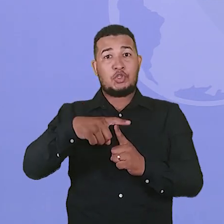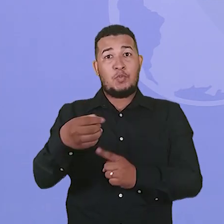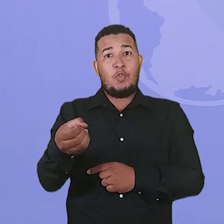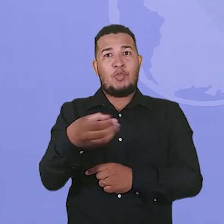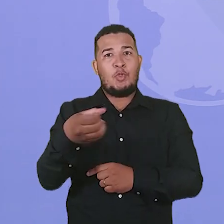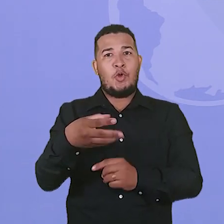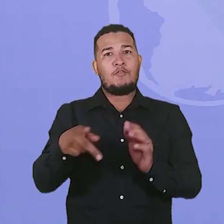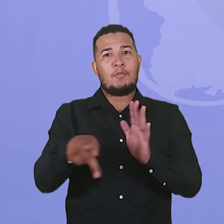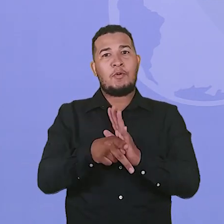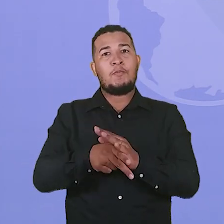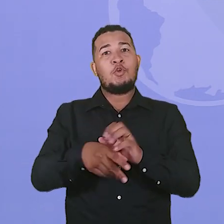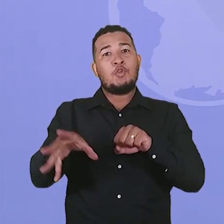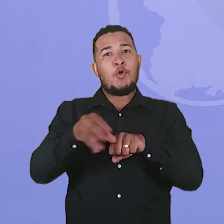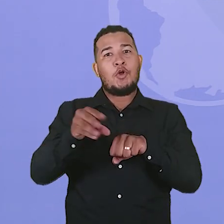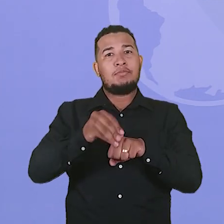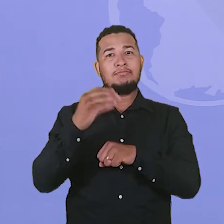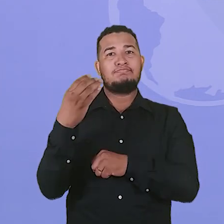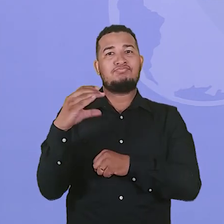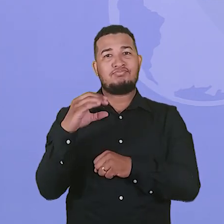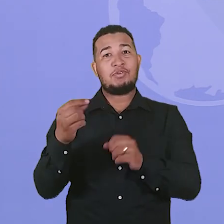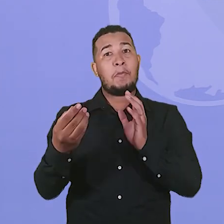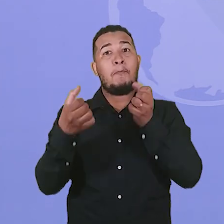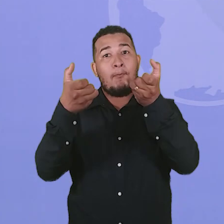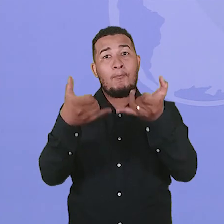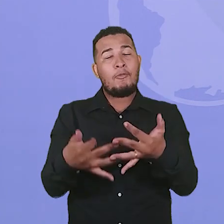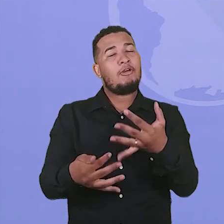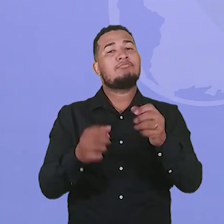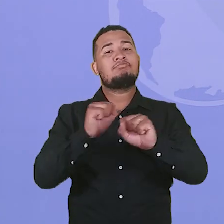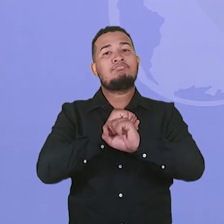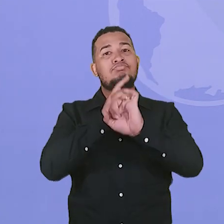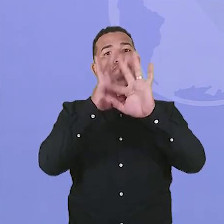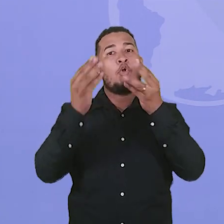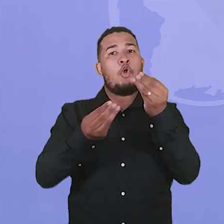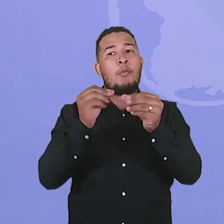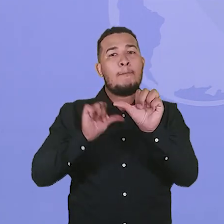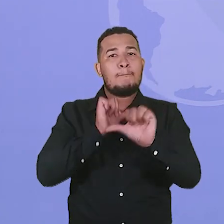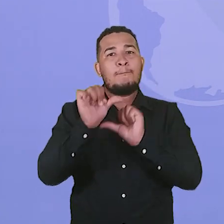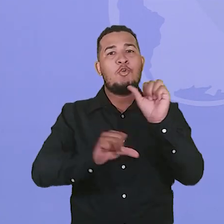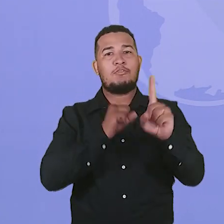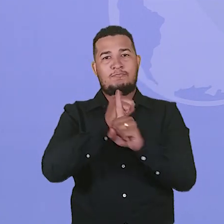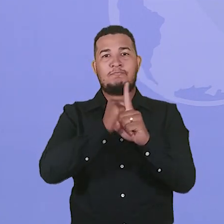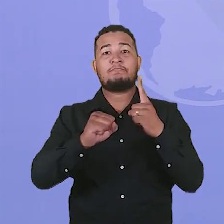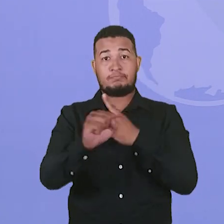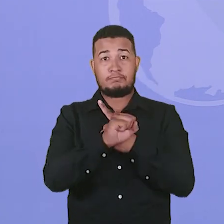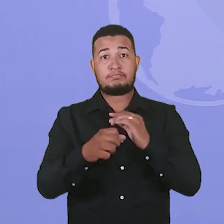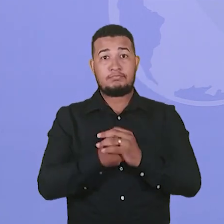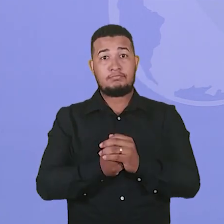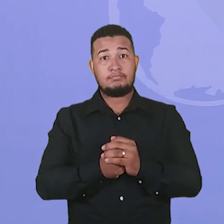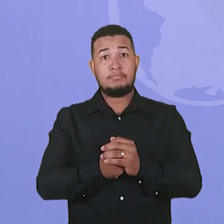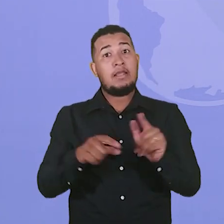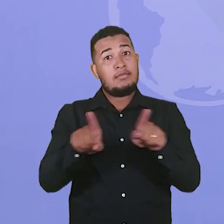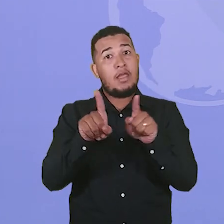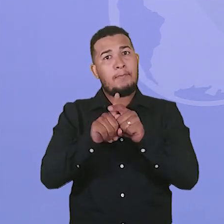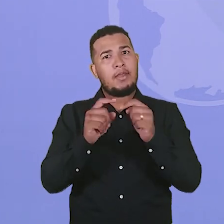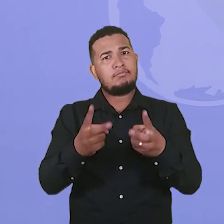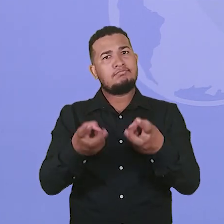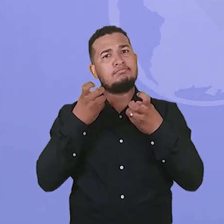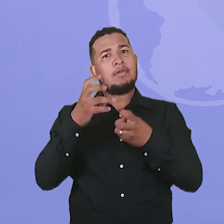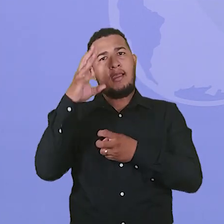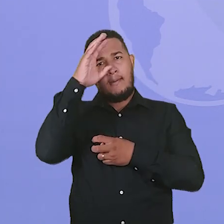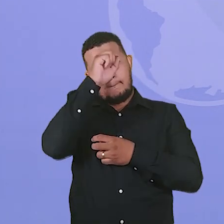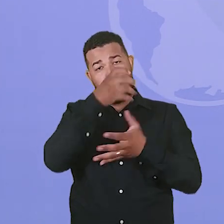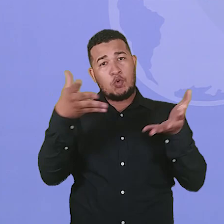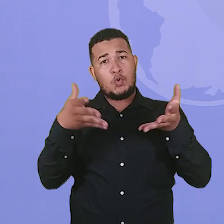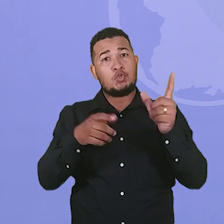tipo de conhecimento científico para explicar essas transformações sociais. Observamos também